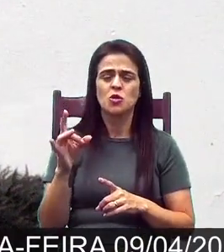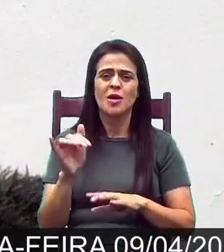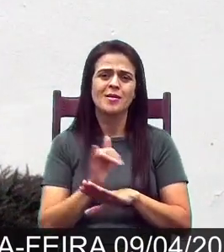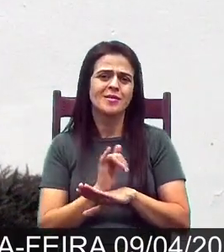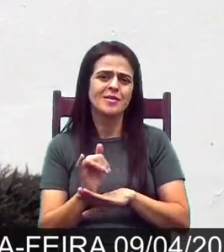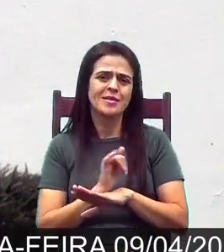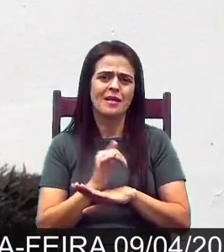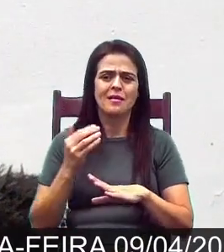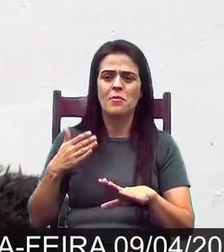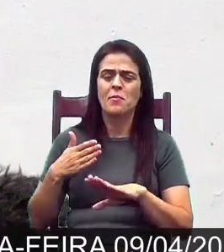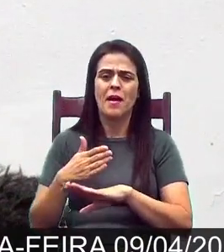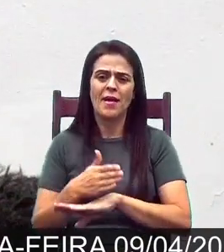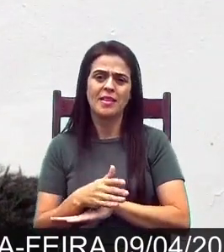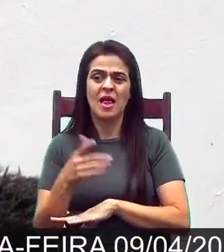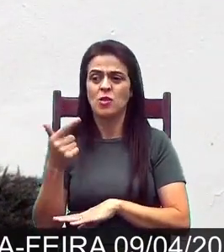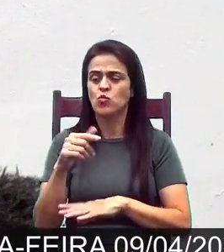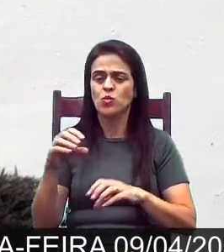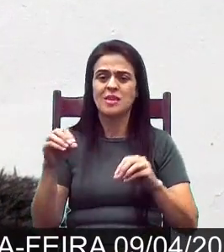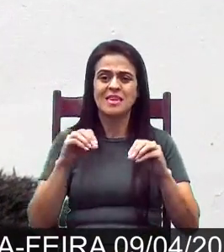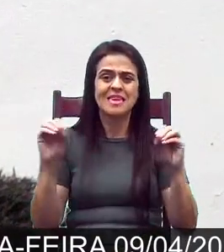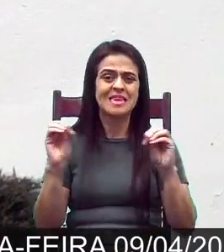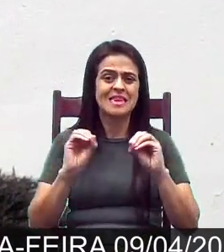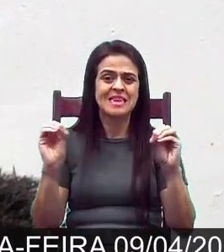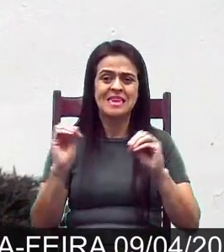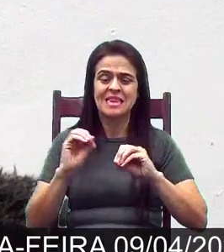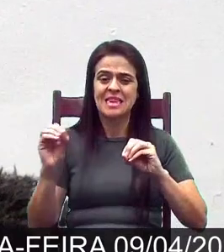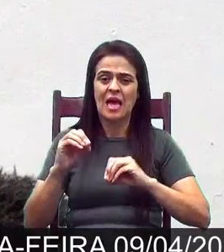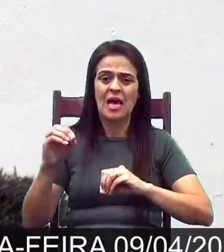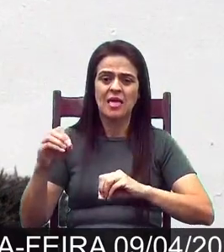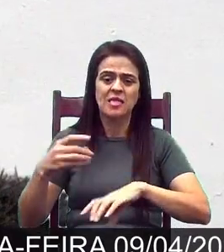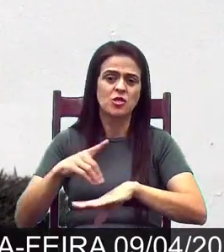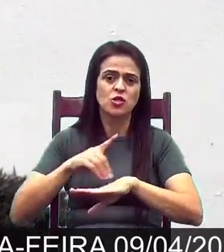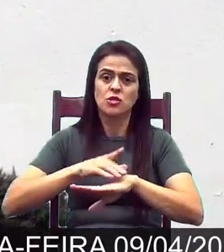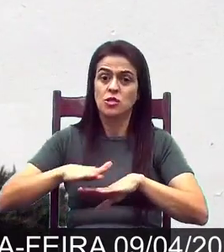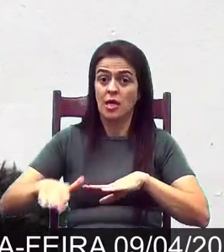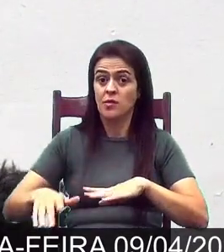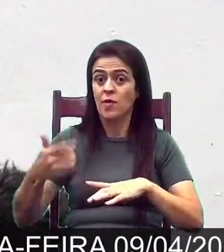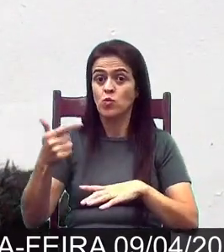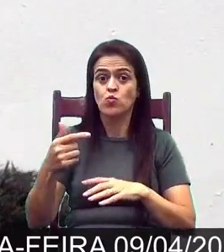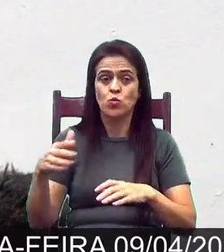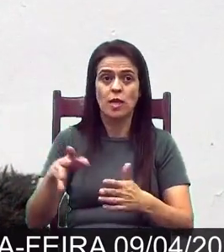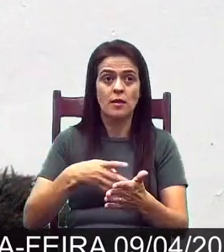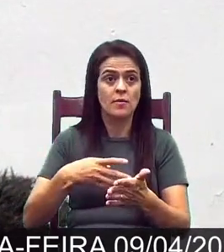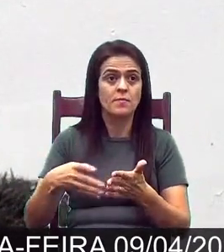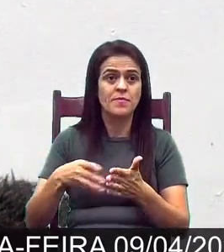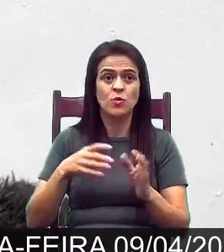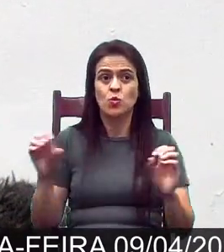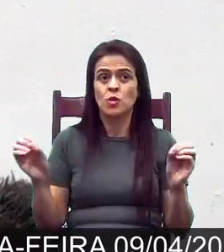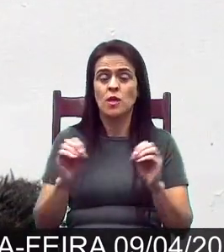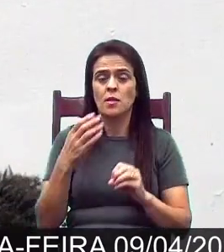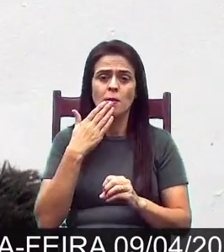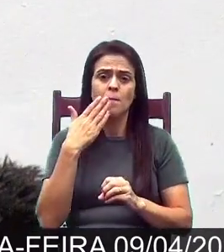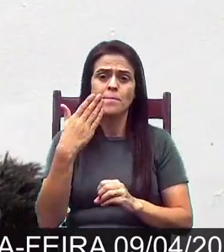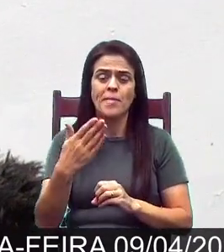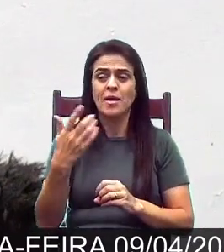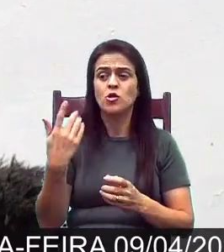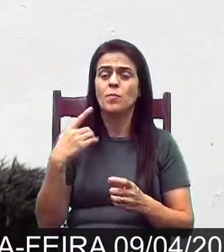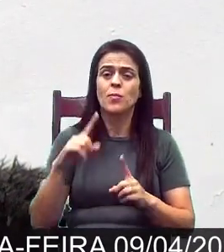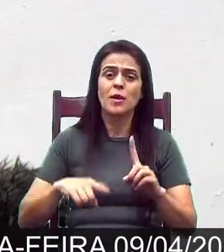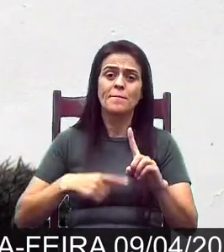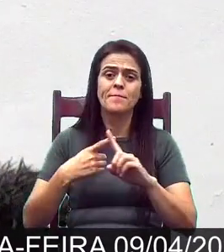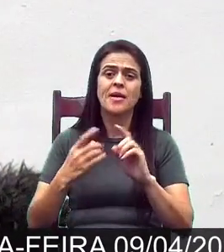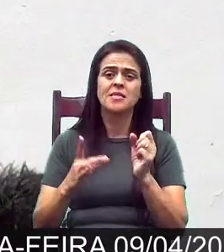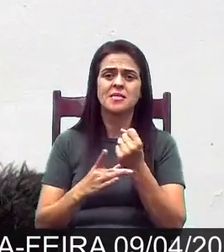uma infraestrutura precária e sem nenhuma sinalização, o que vem causando insegurança e transtornos para os usuários